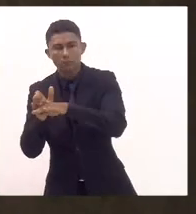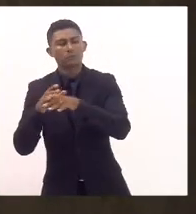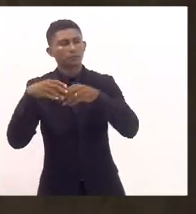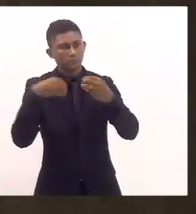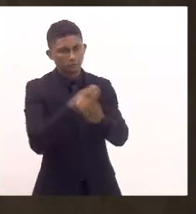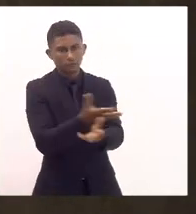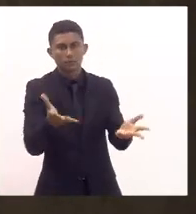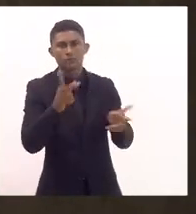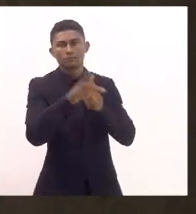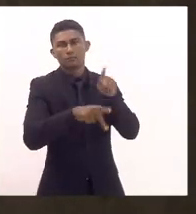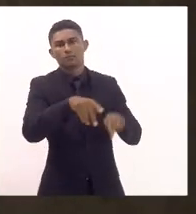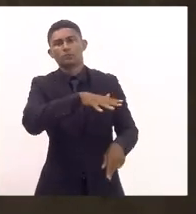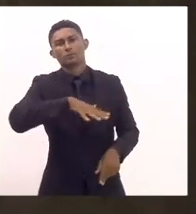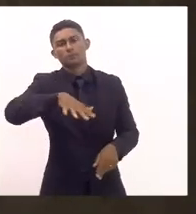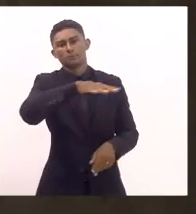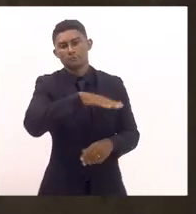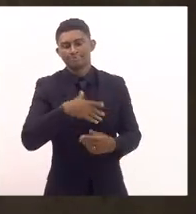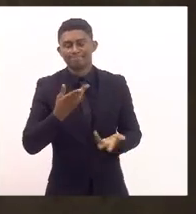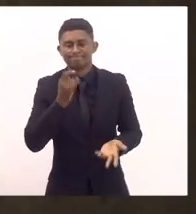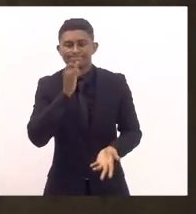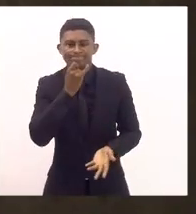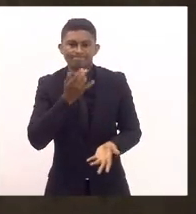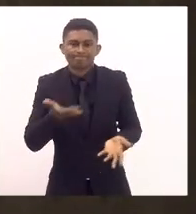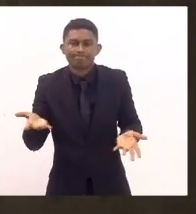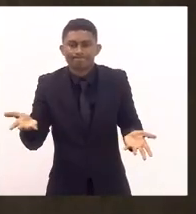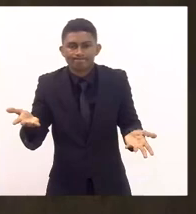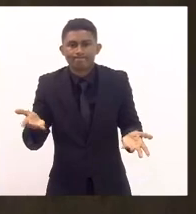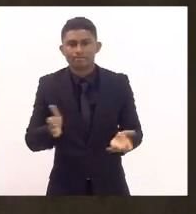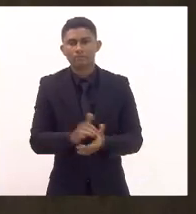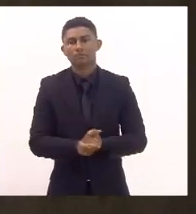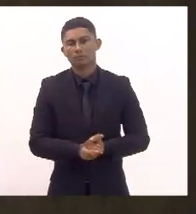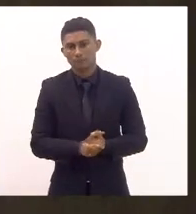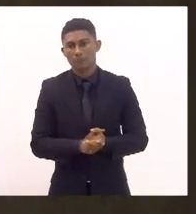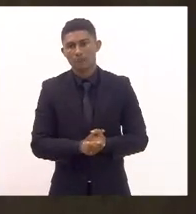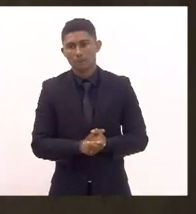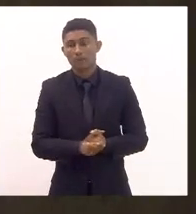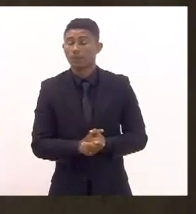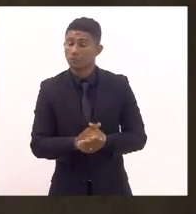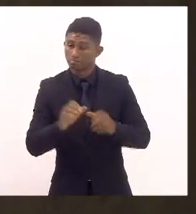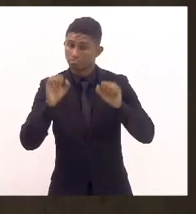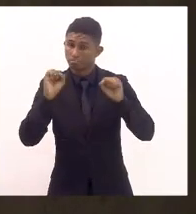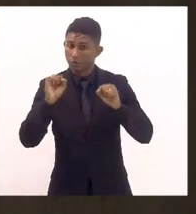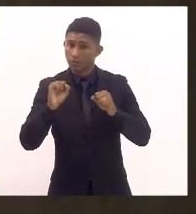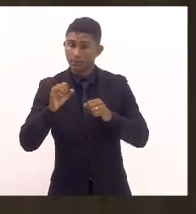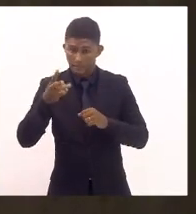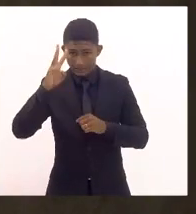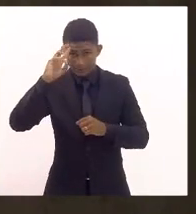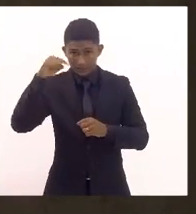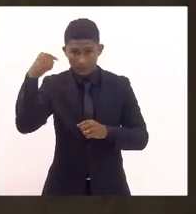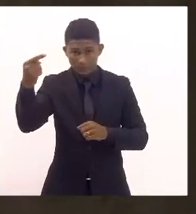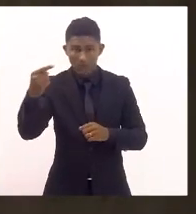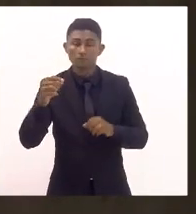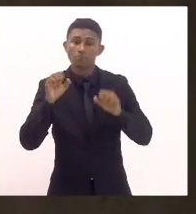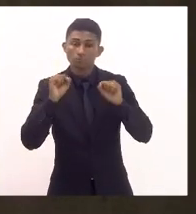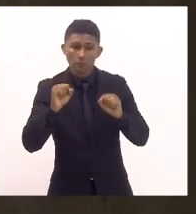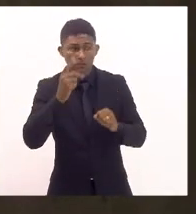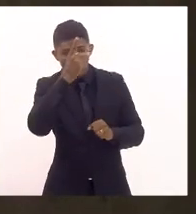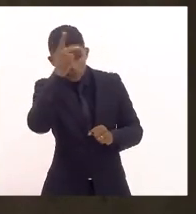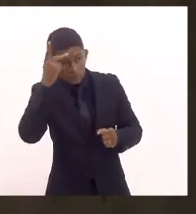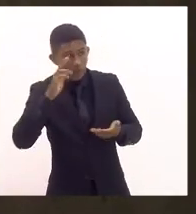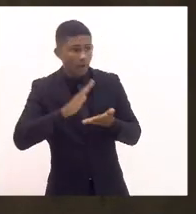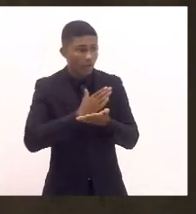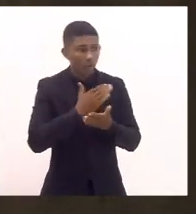disponibilizadas para a população infelizmente né Pode ser que até terça-feira a gente perca aí